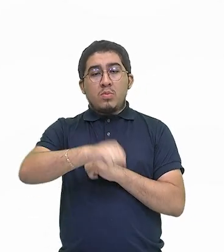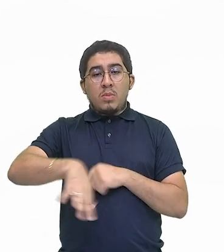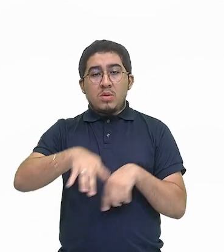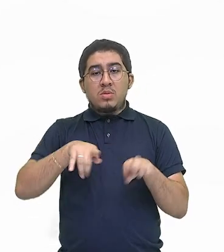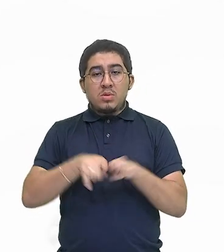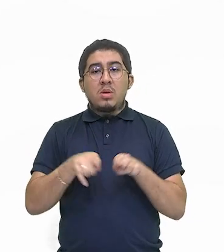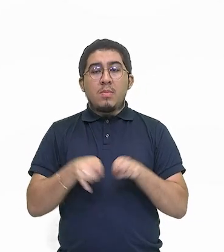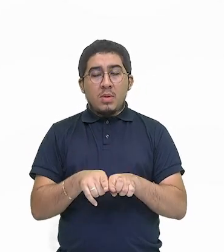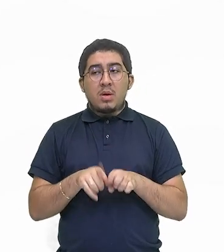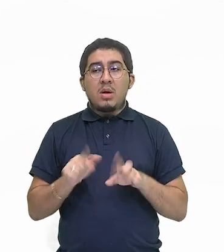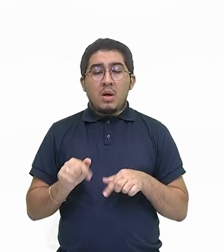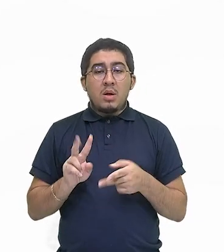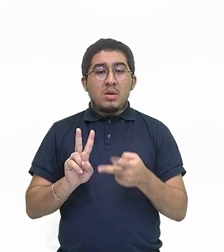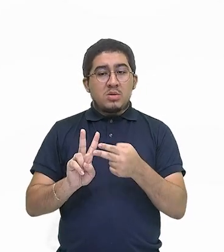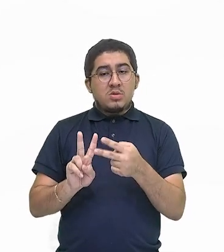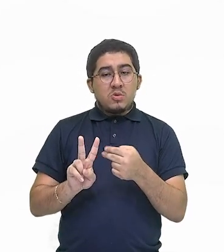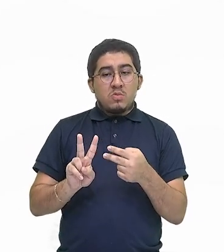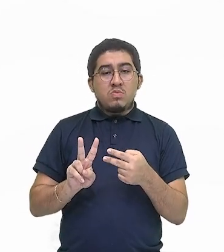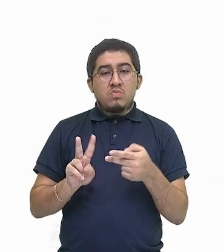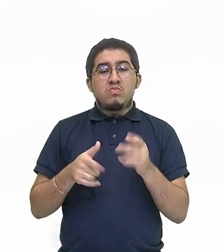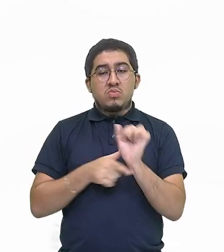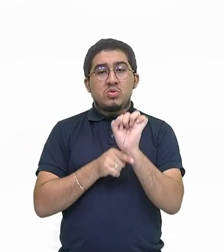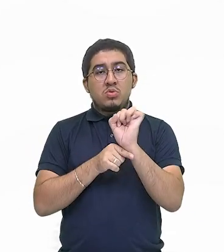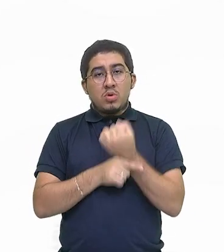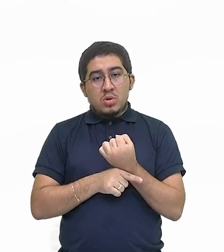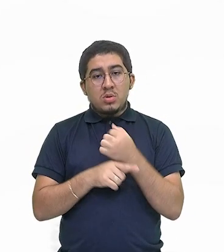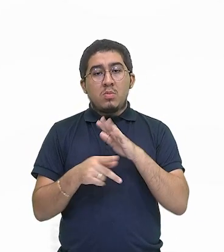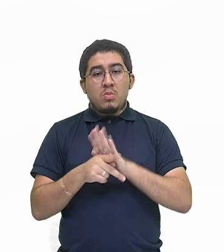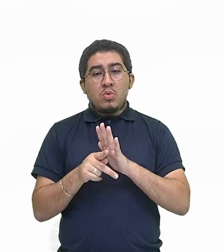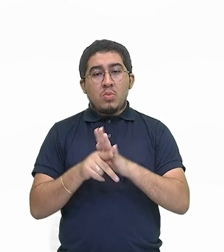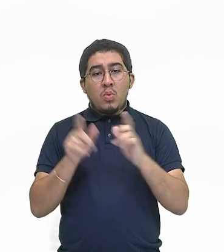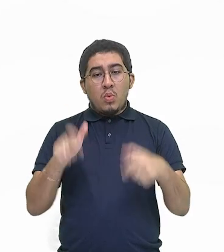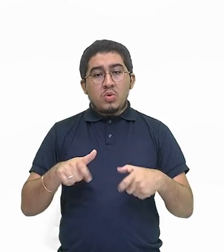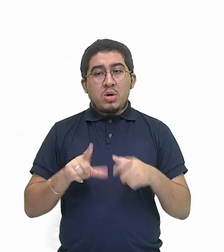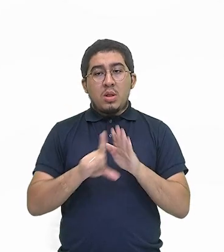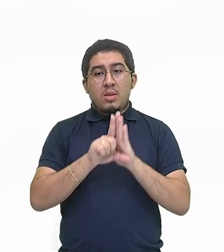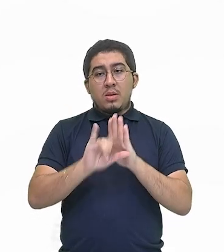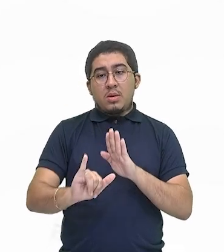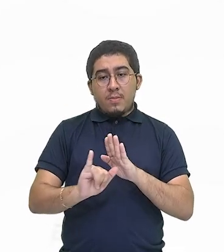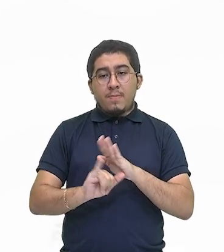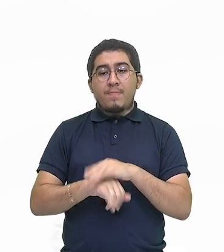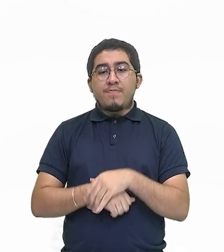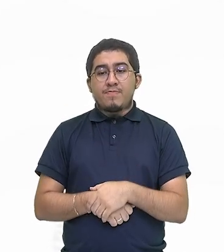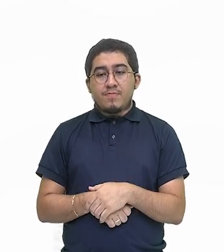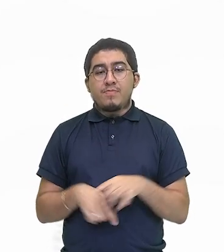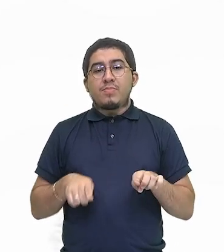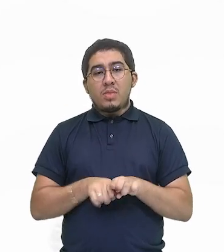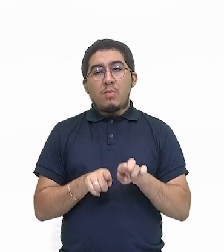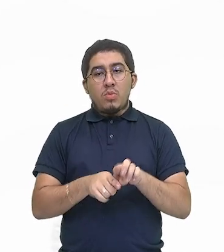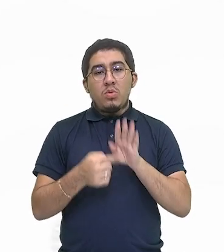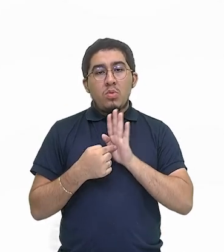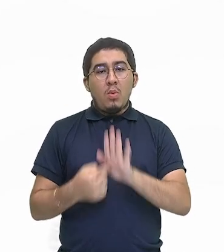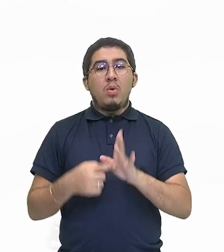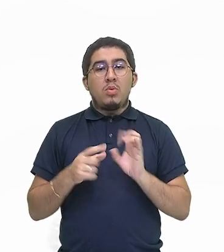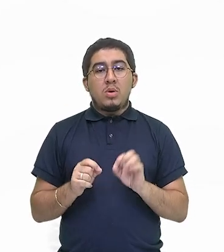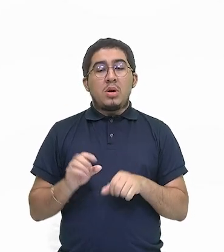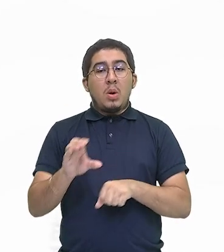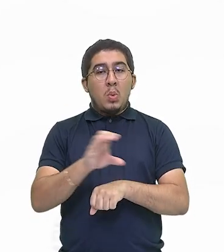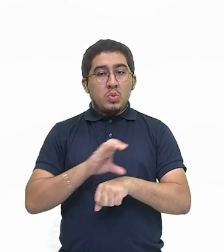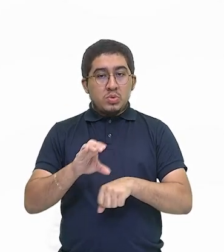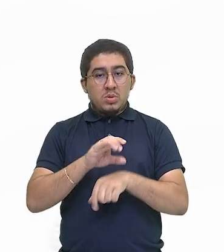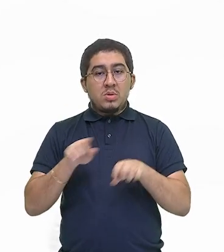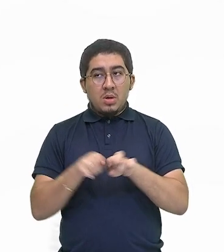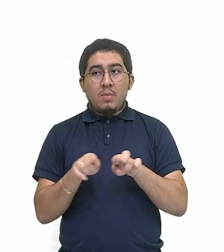das terras indígenas garantidos pela lei, postos na Constituição